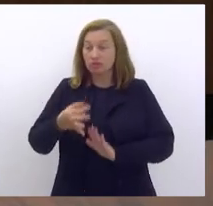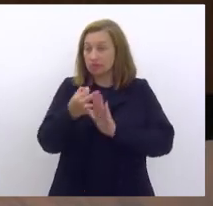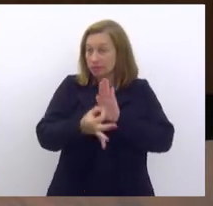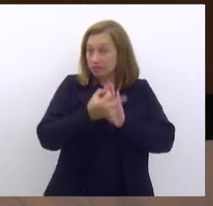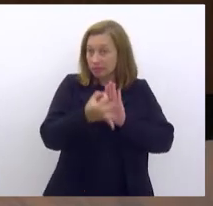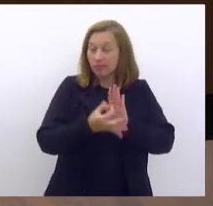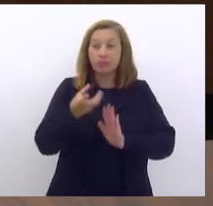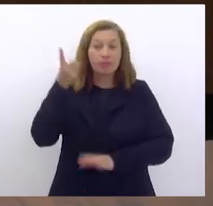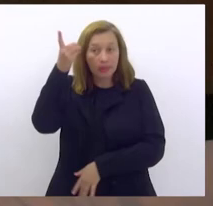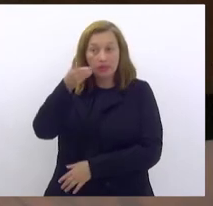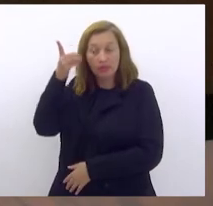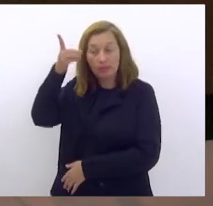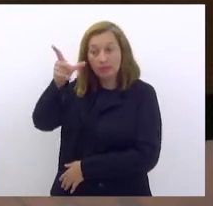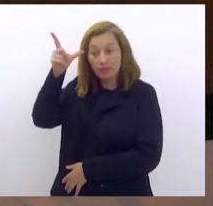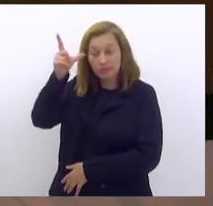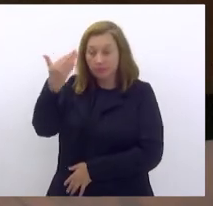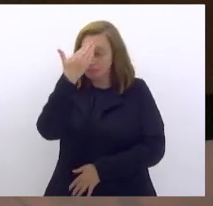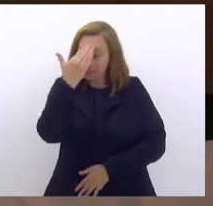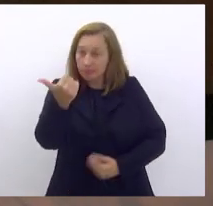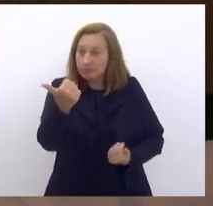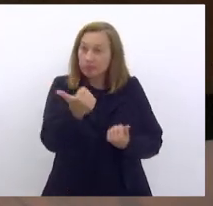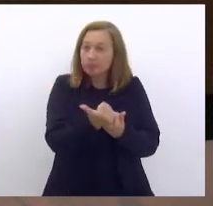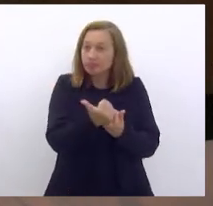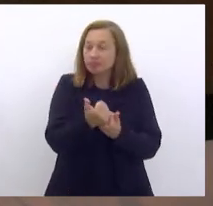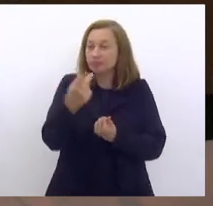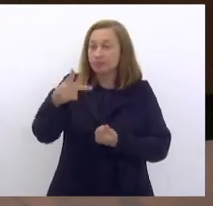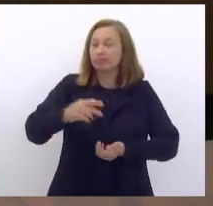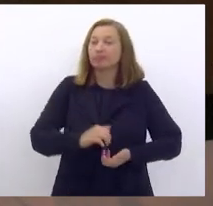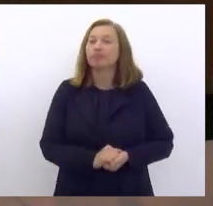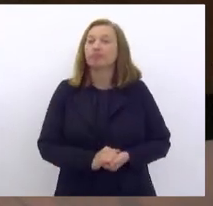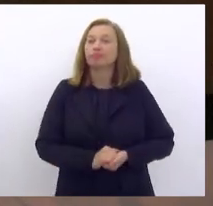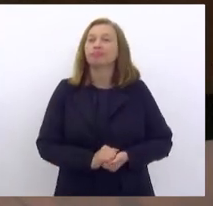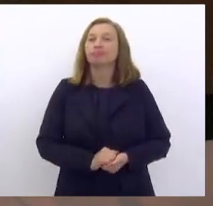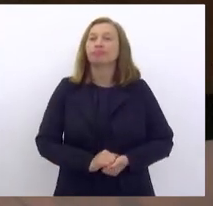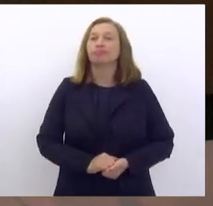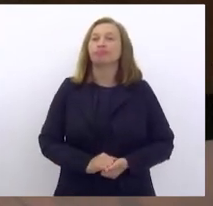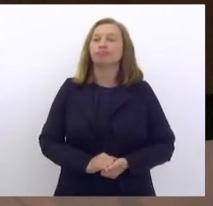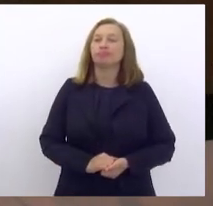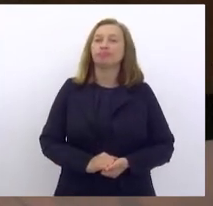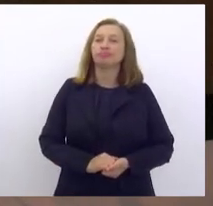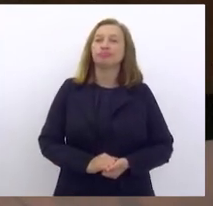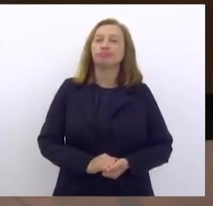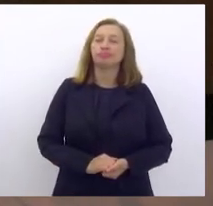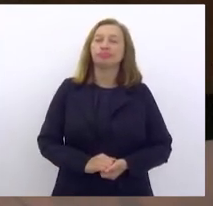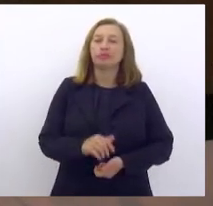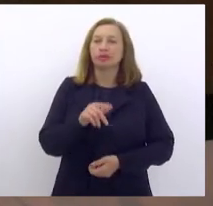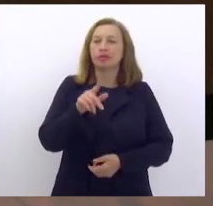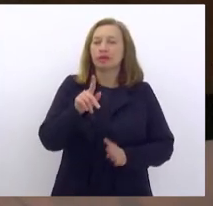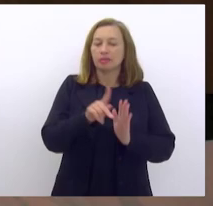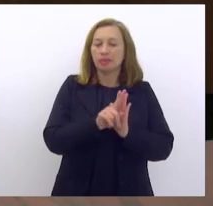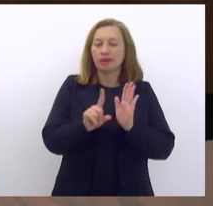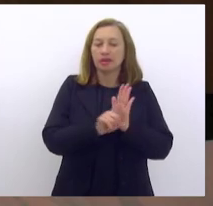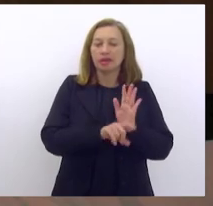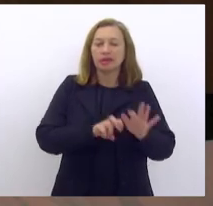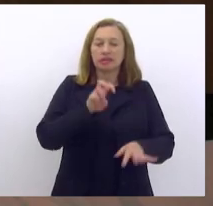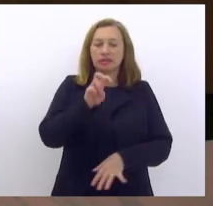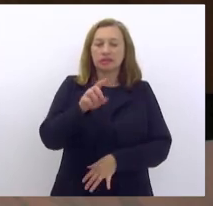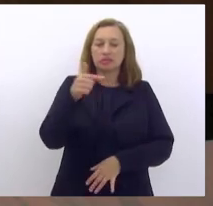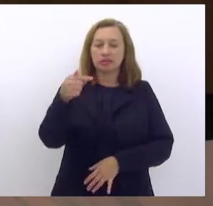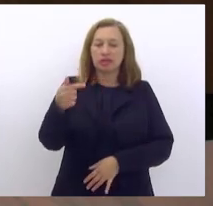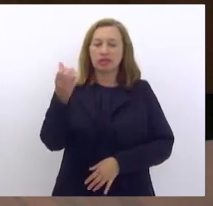Lucinha, agradecendo o apoio de Vossa Excelência. Parecer ao PL